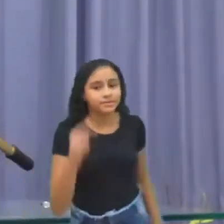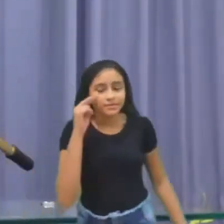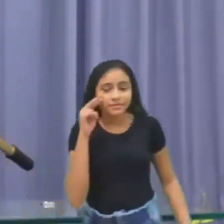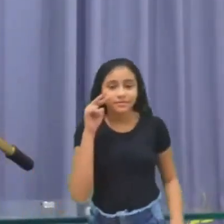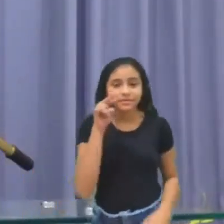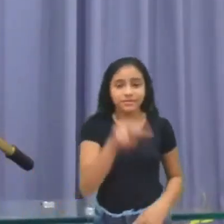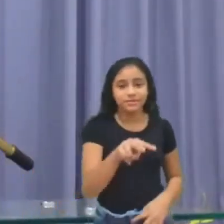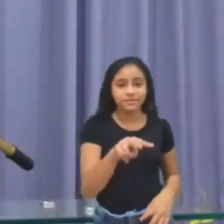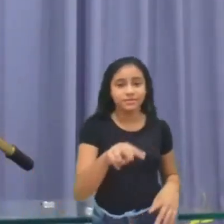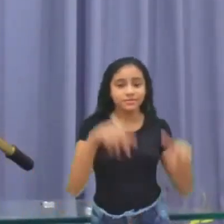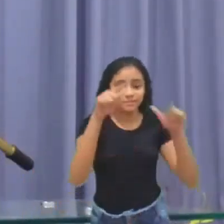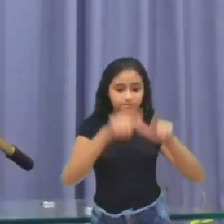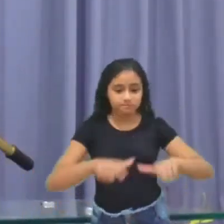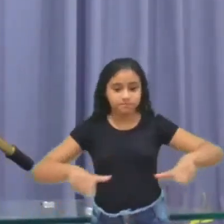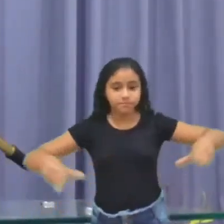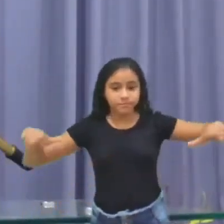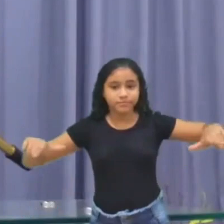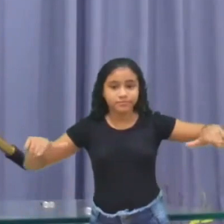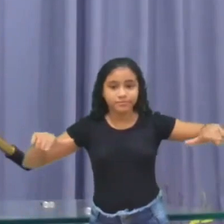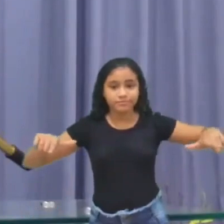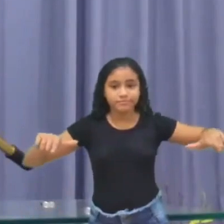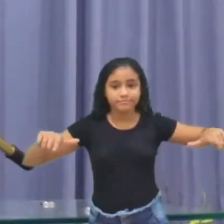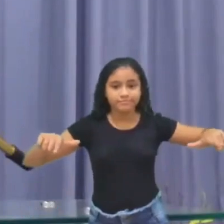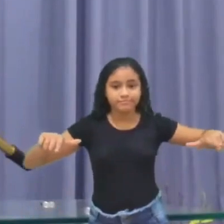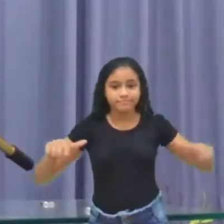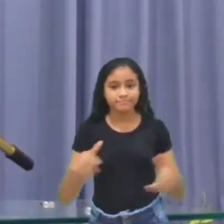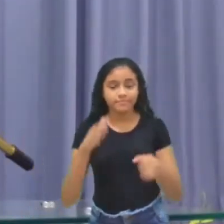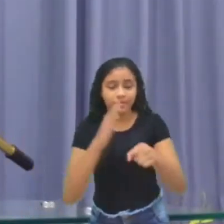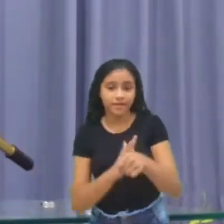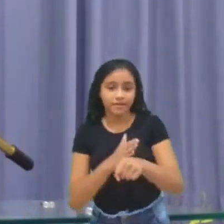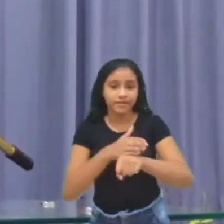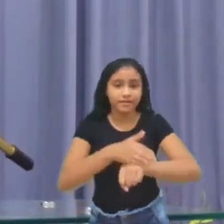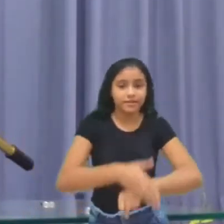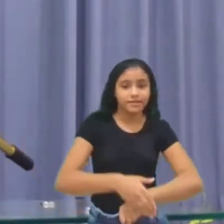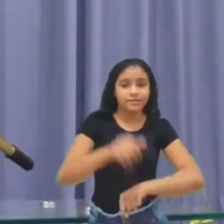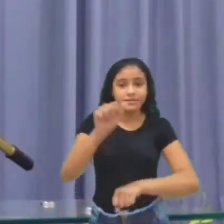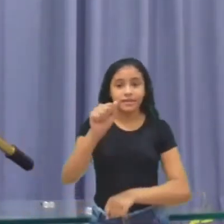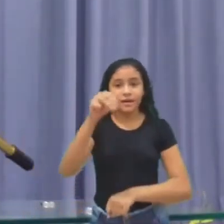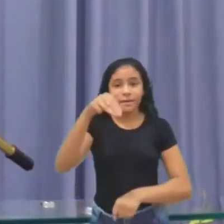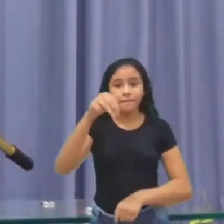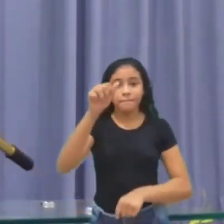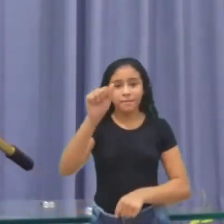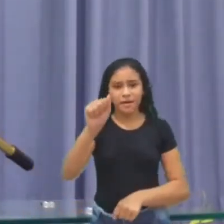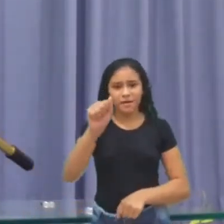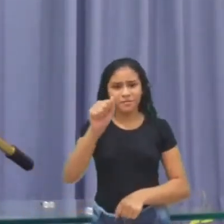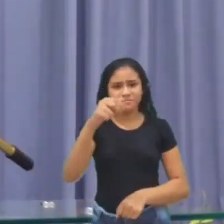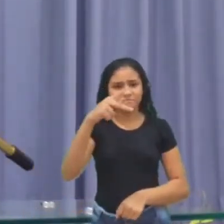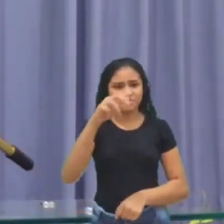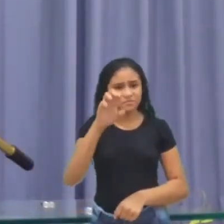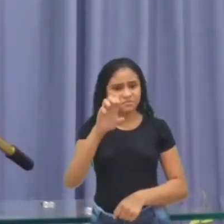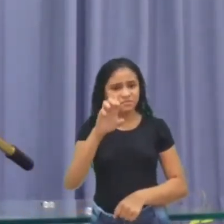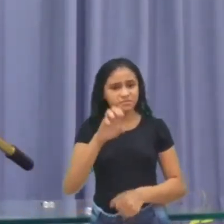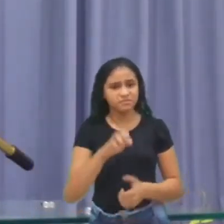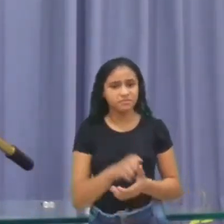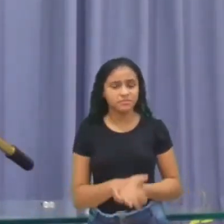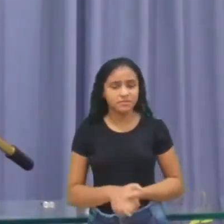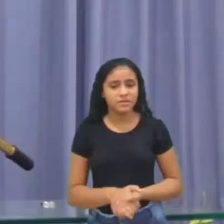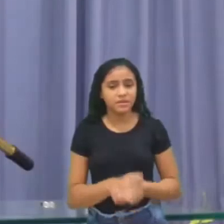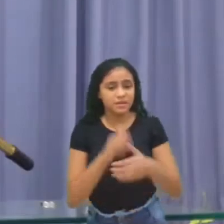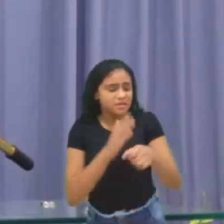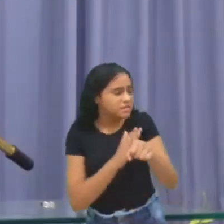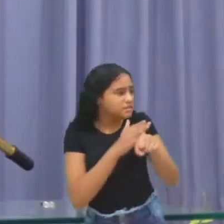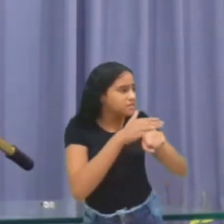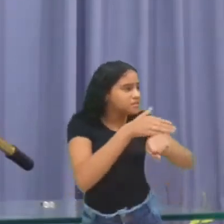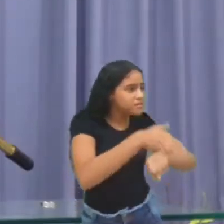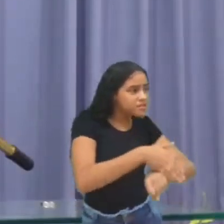Zim até Reobe, a entrada de Amate. E subindo para o Neguebe, vieram até Hebrom, onde